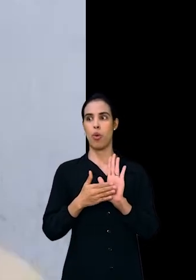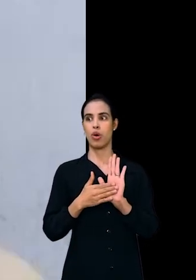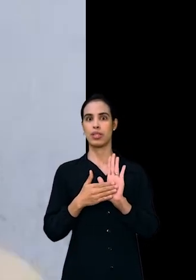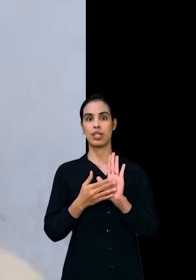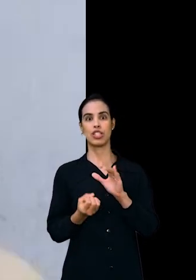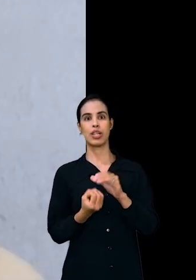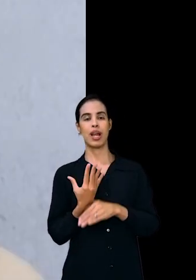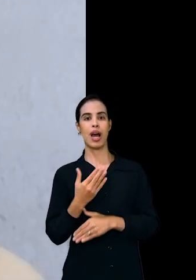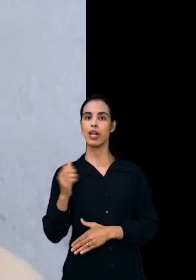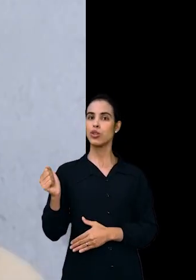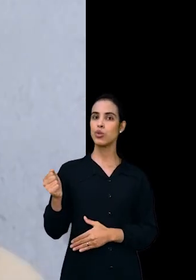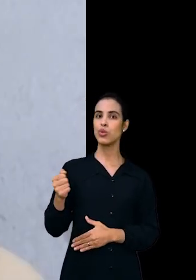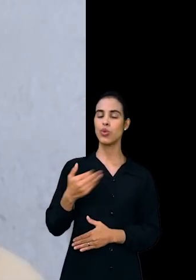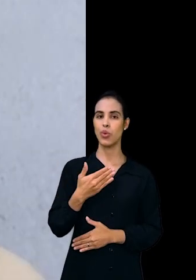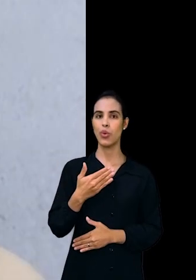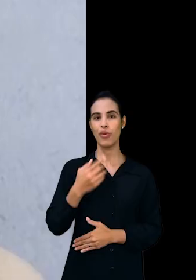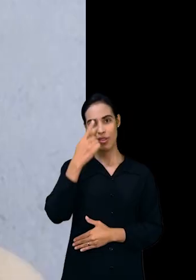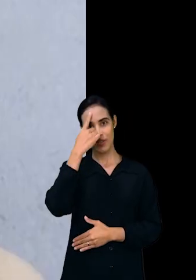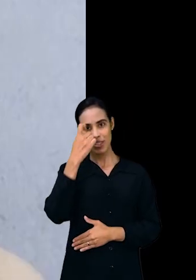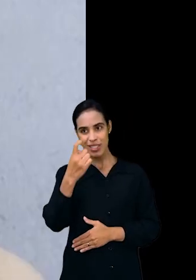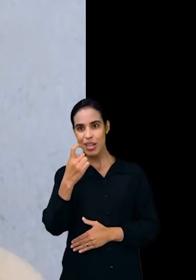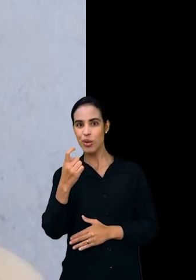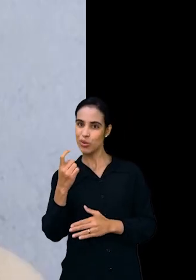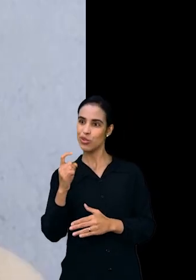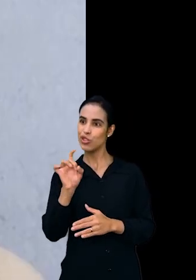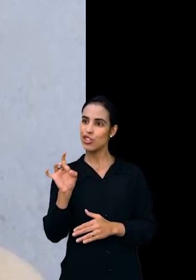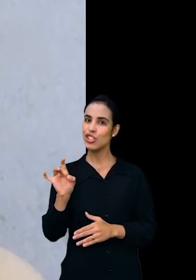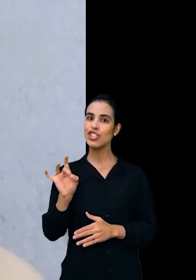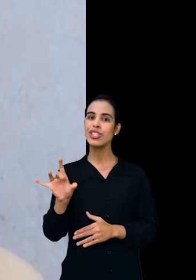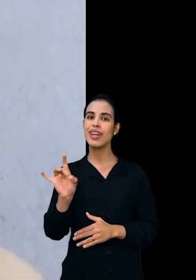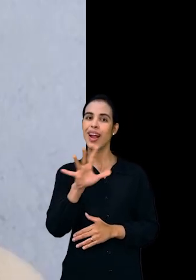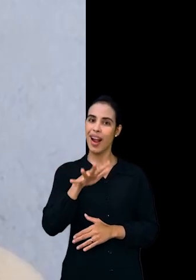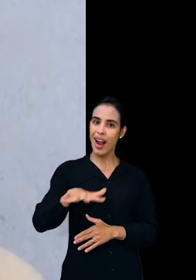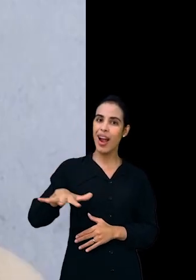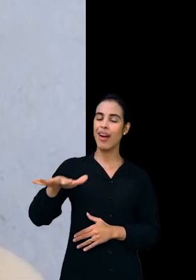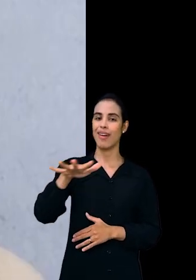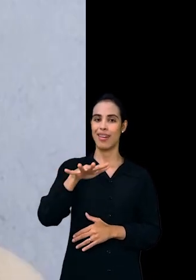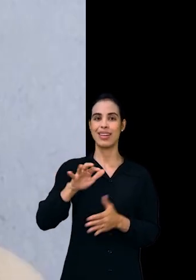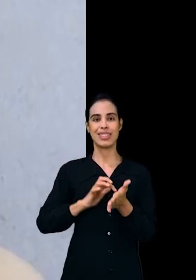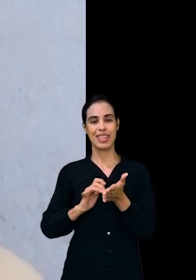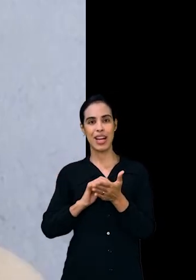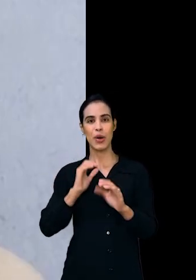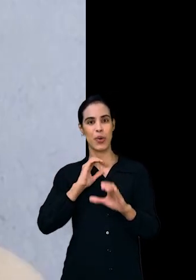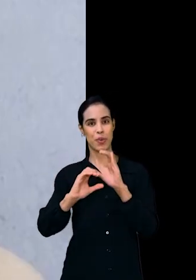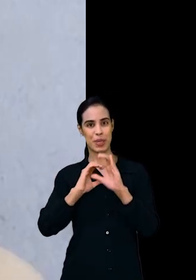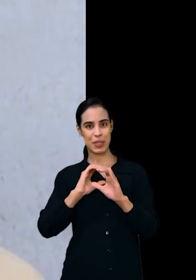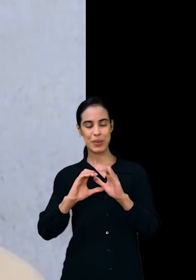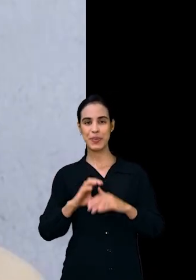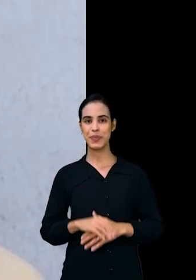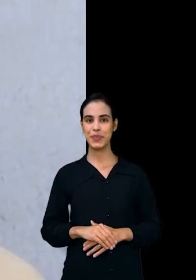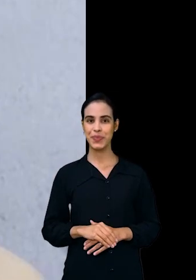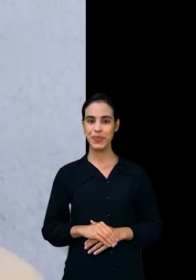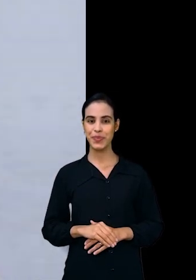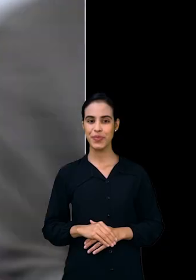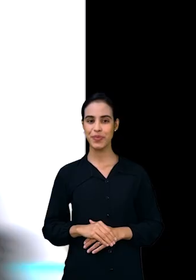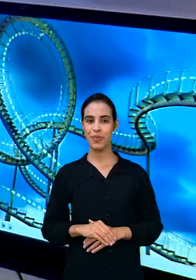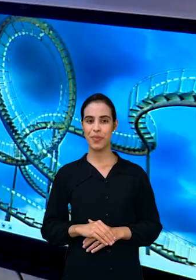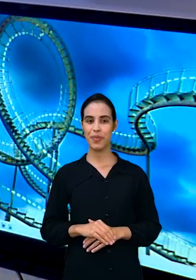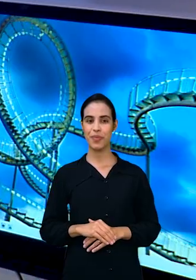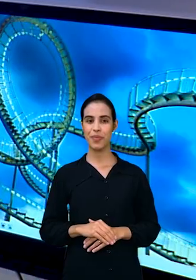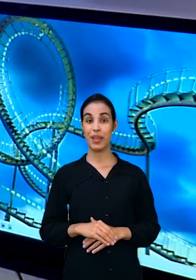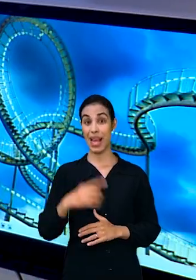que se propõe agora, fruto da criatividade de todos os que compõem a Secretaria de